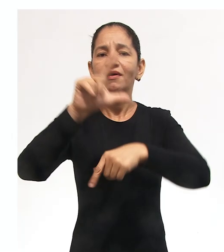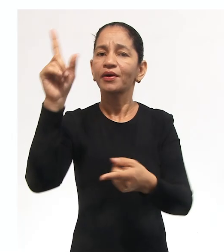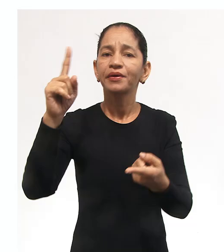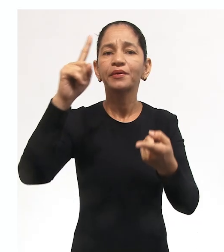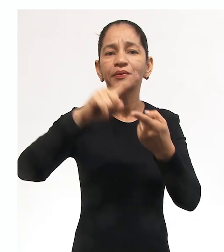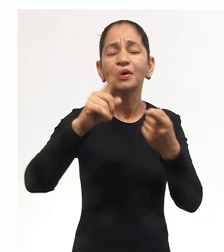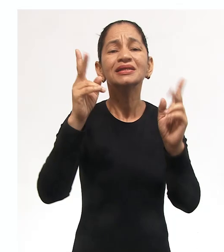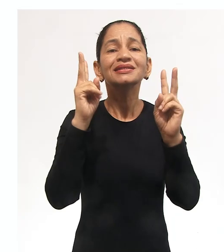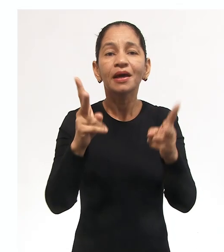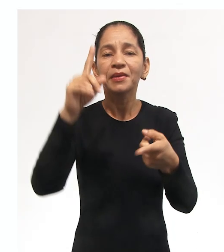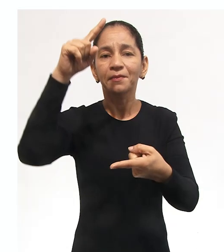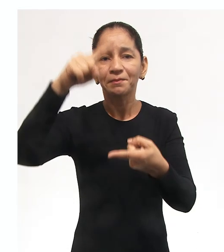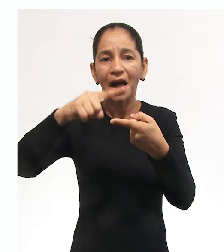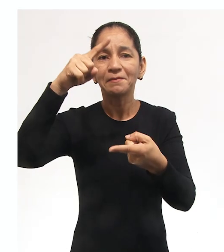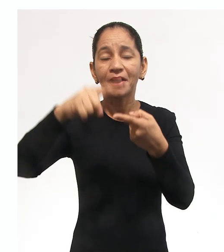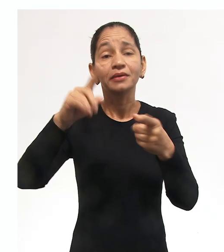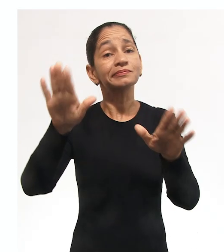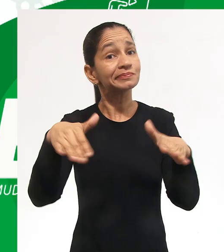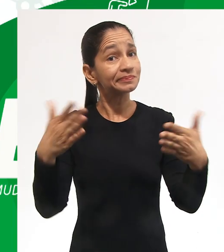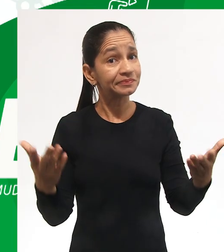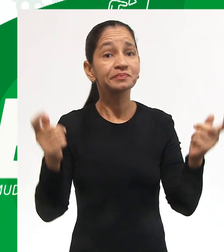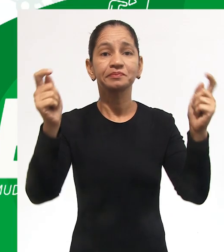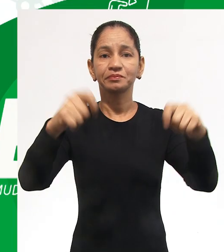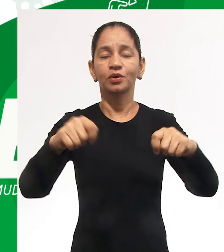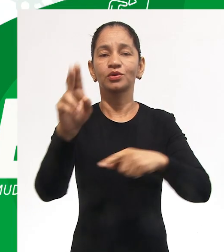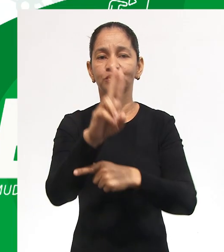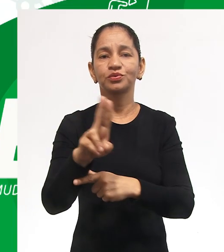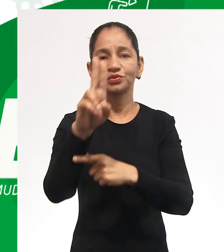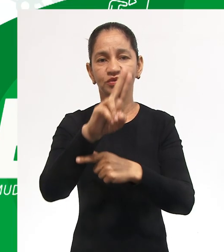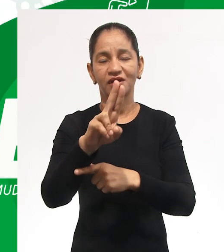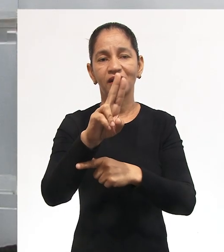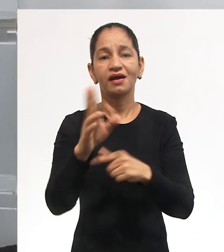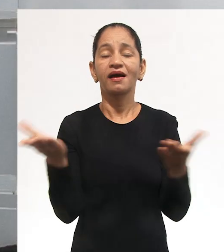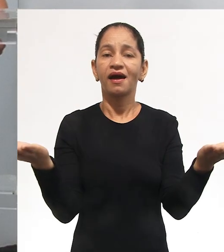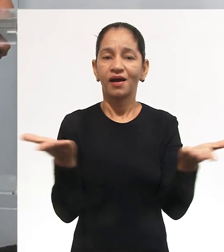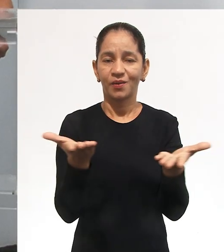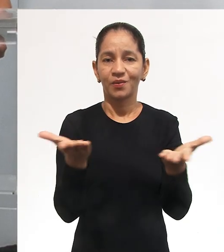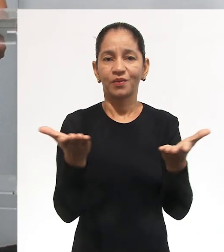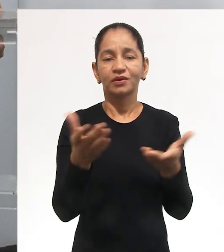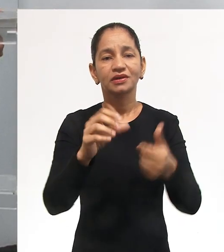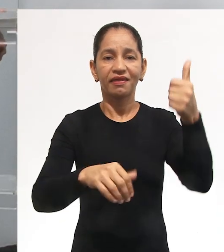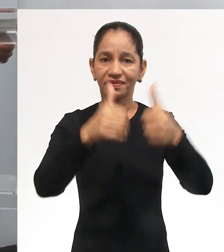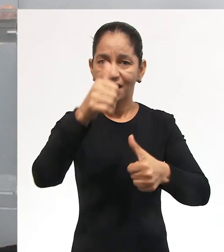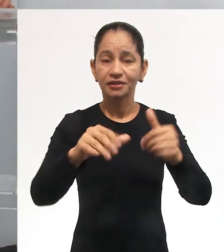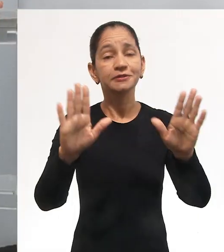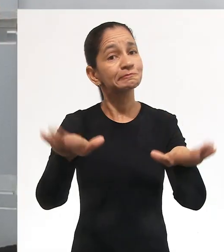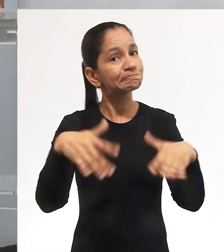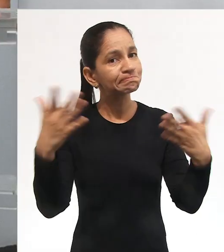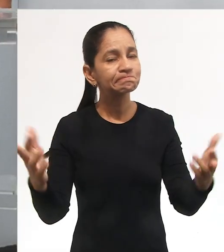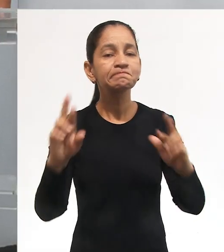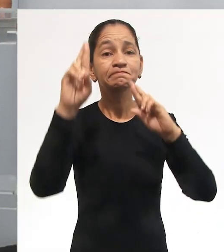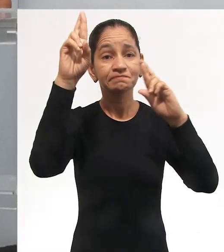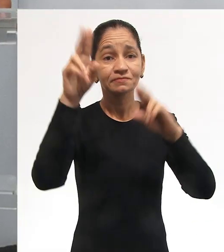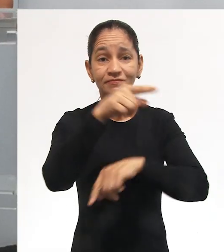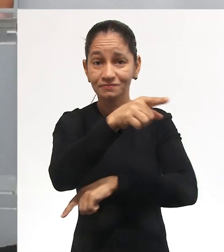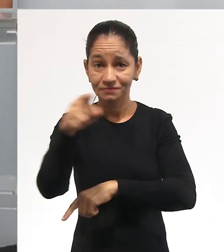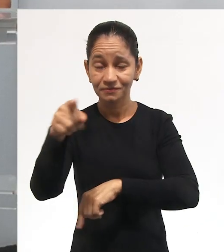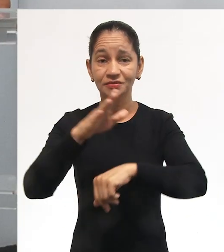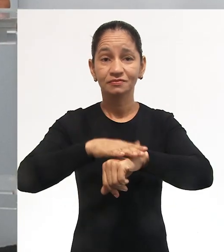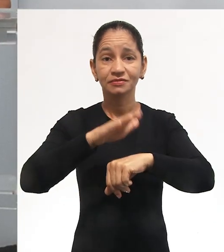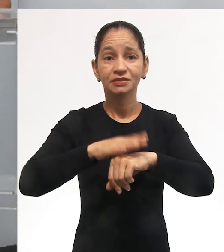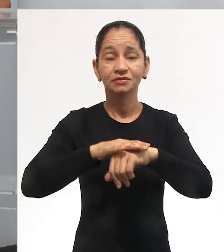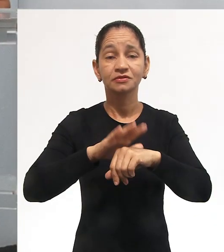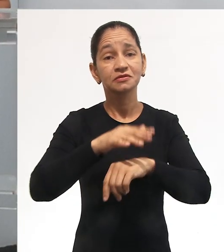a nova ferramenta. São exemplos de indicadores que podem ser utilizados para essa análise. Bom, eu